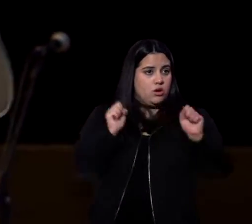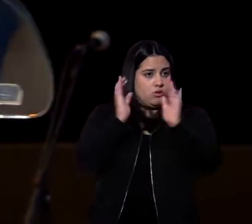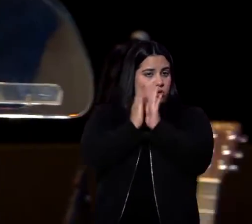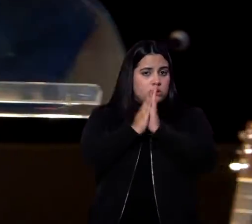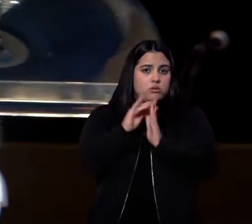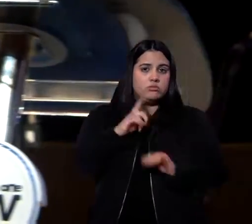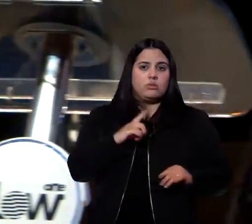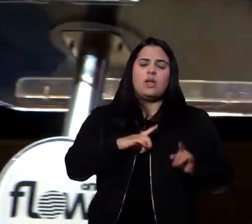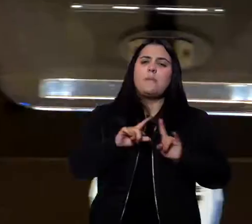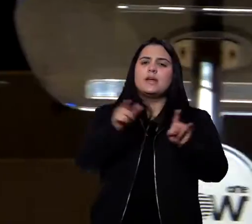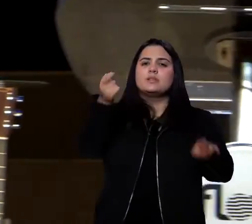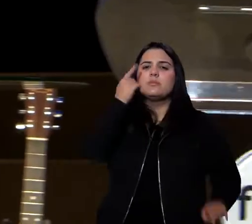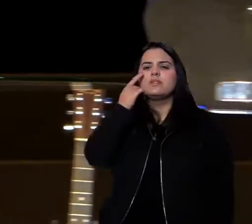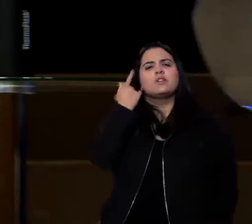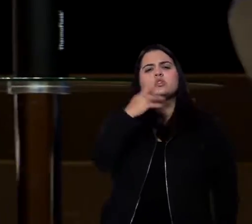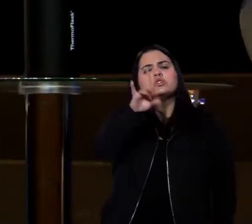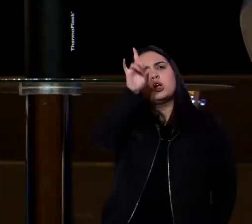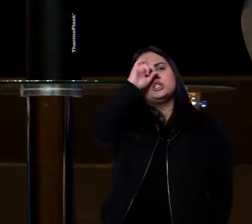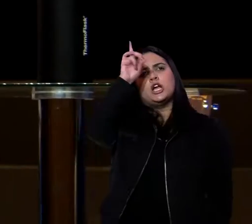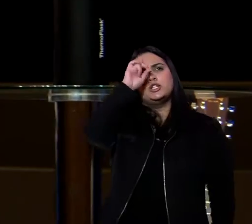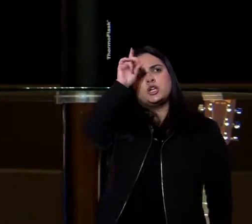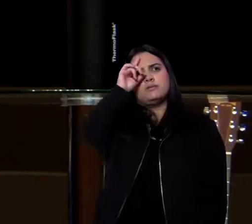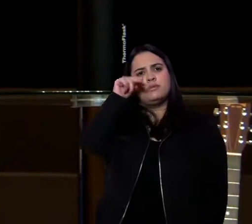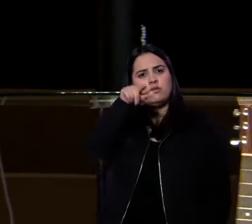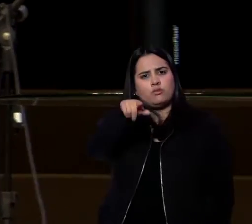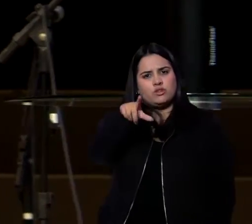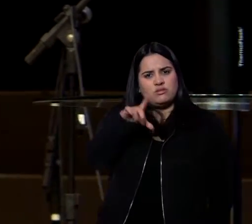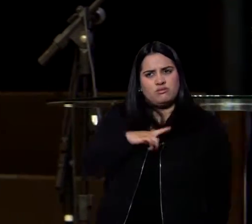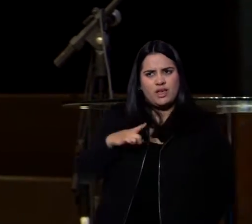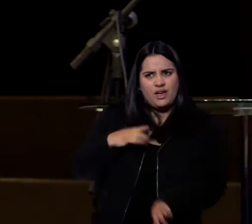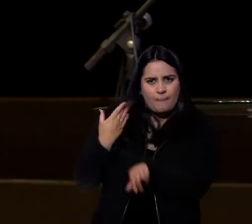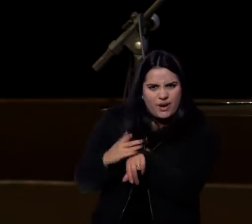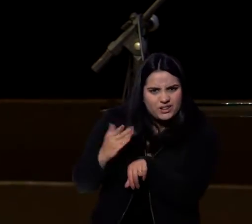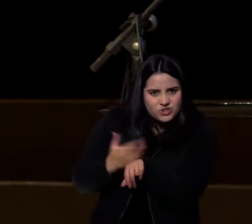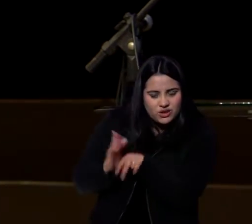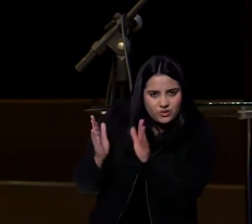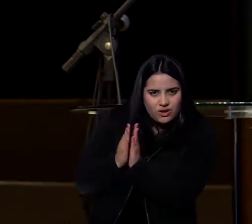aí, nos seus dias, no seu dia a dia, você tem colocado isso em prática?